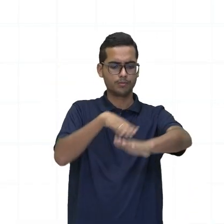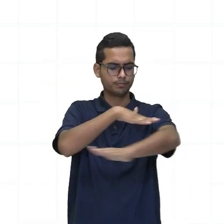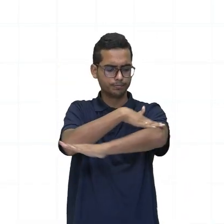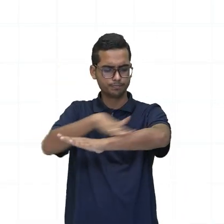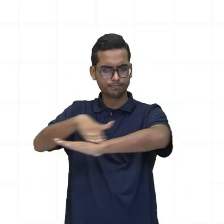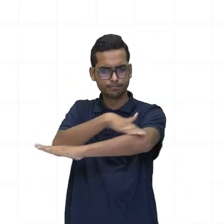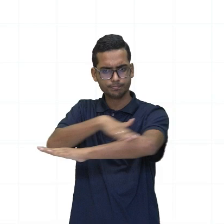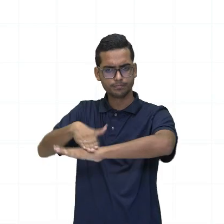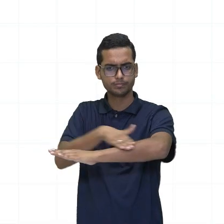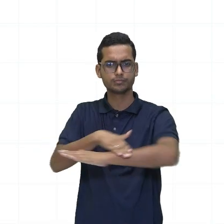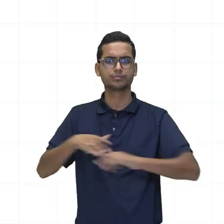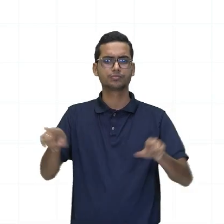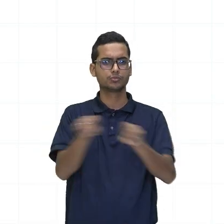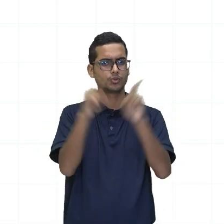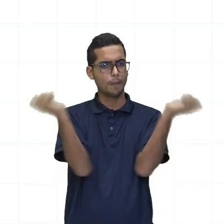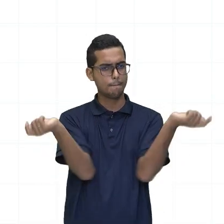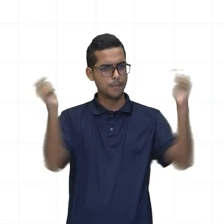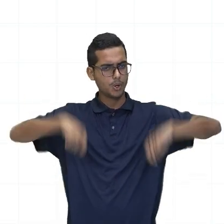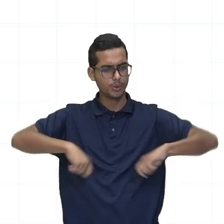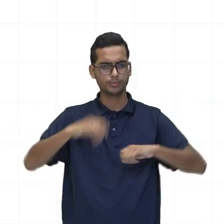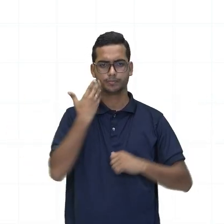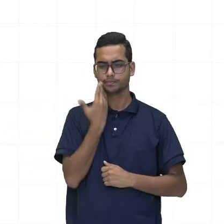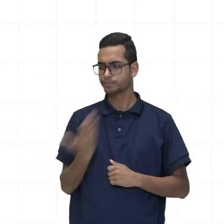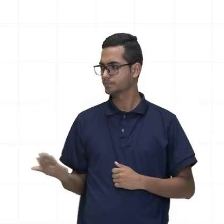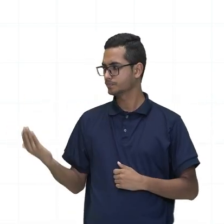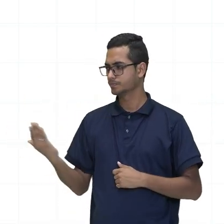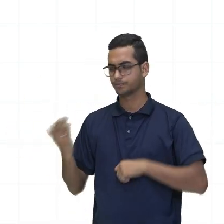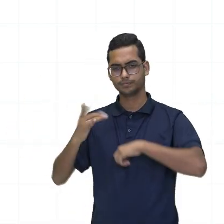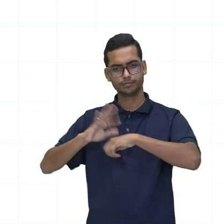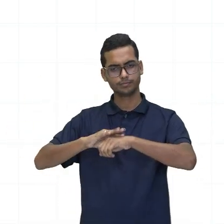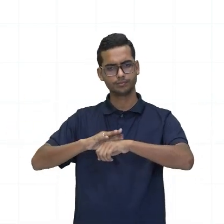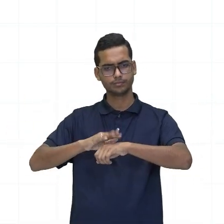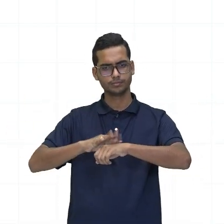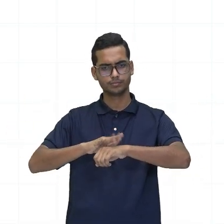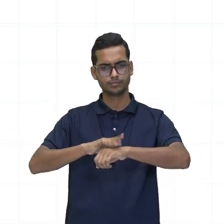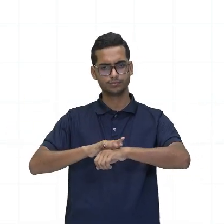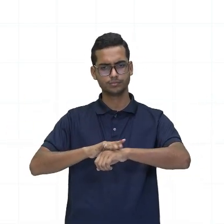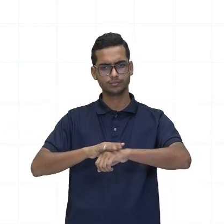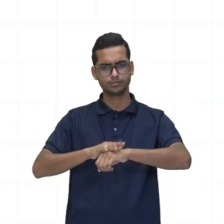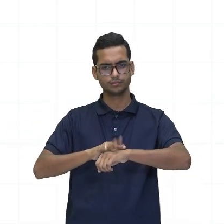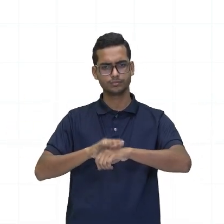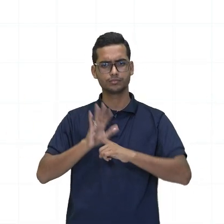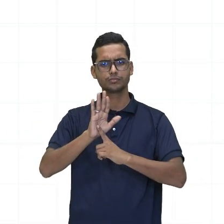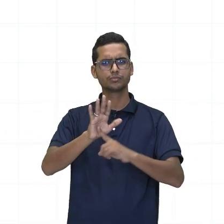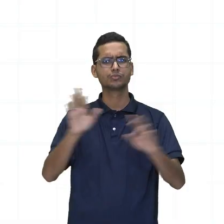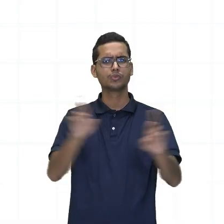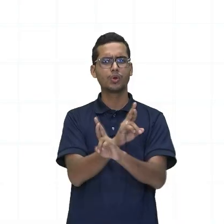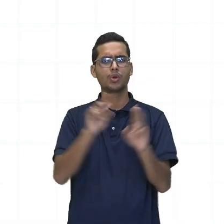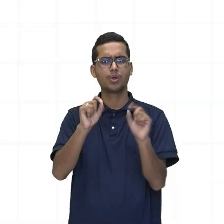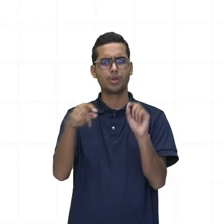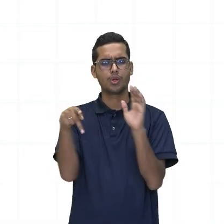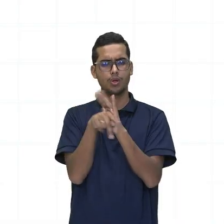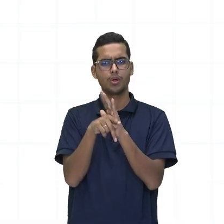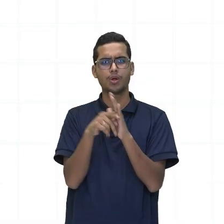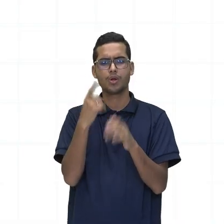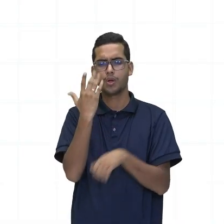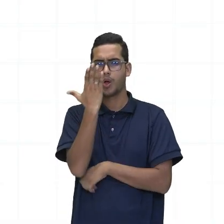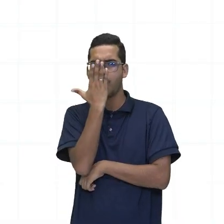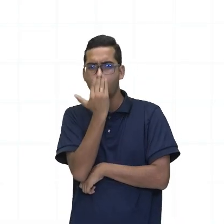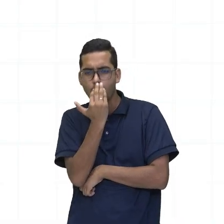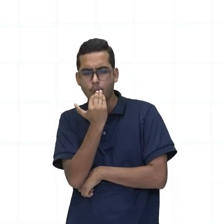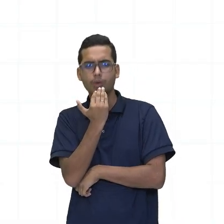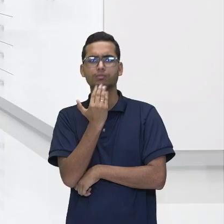aí desta doença, ele então está muito relacionado também a esse consumo de alimentos que eu